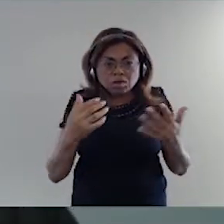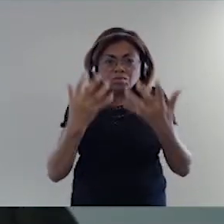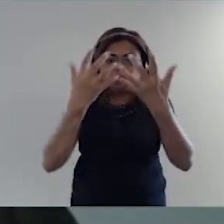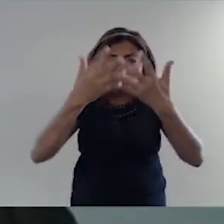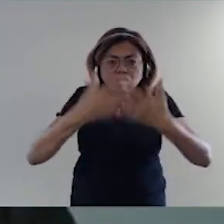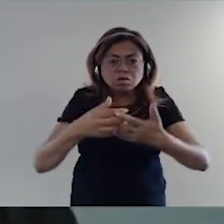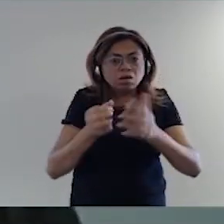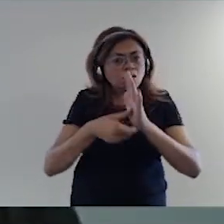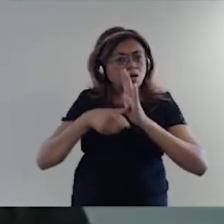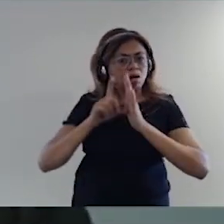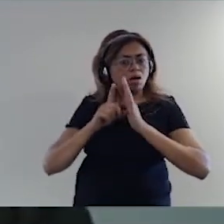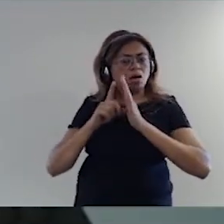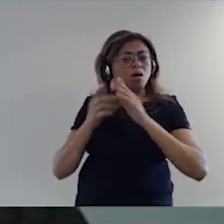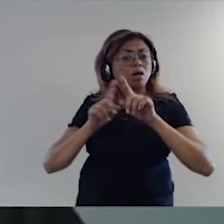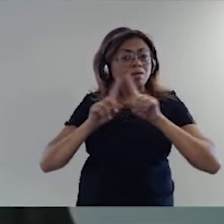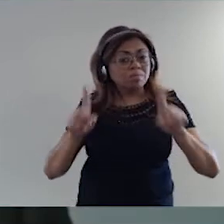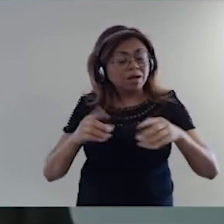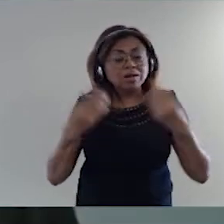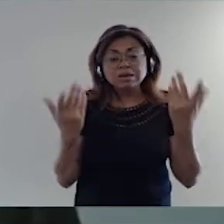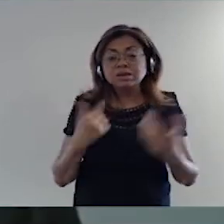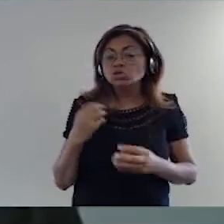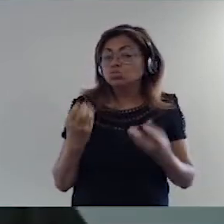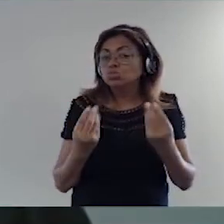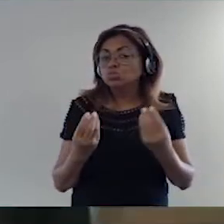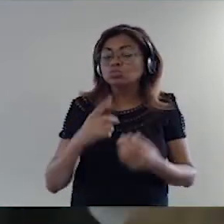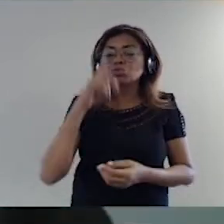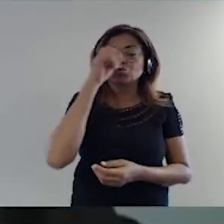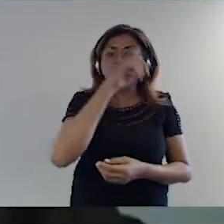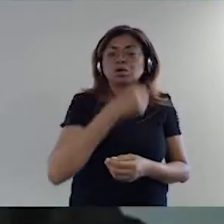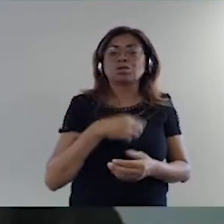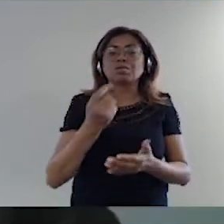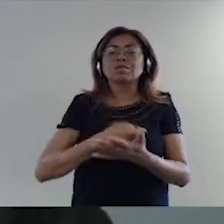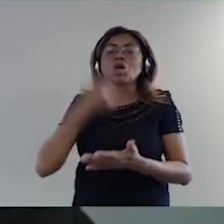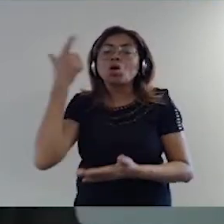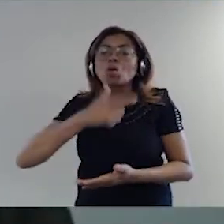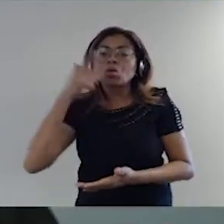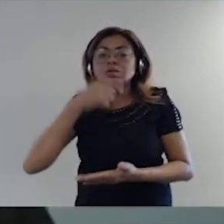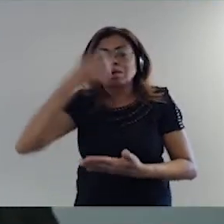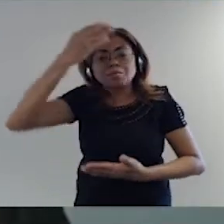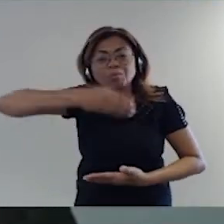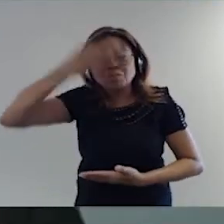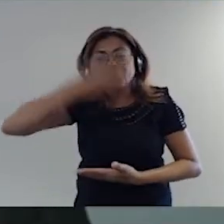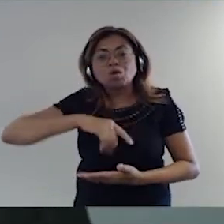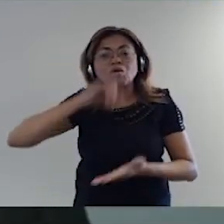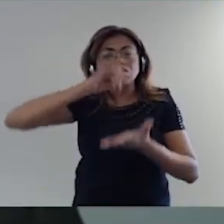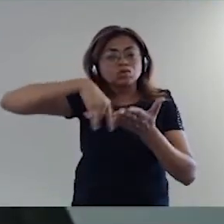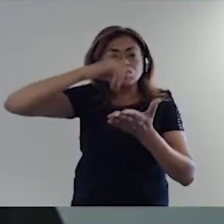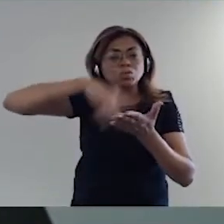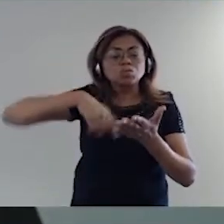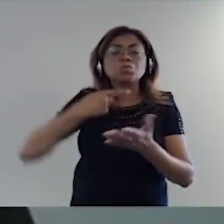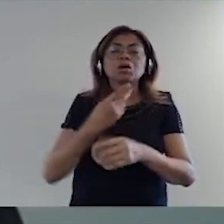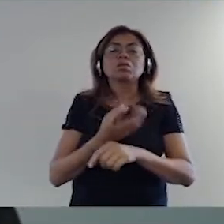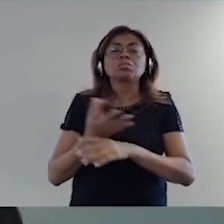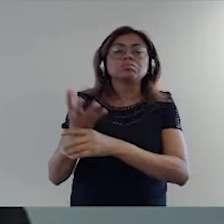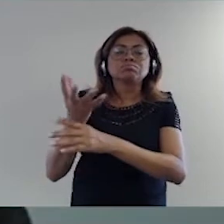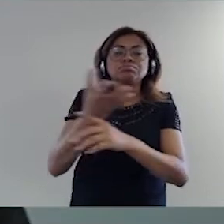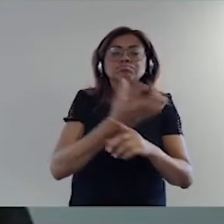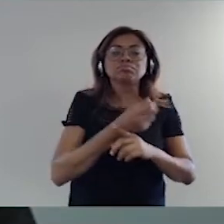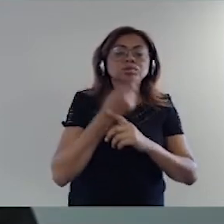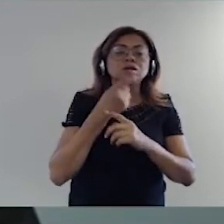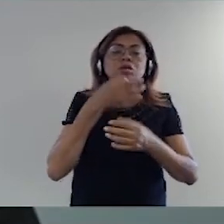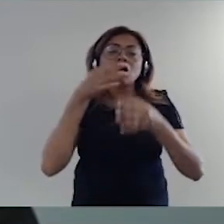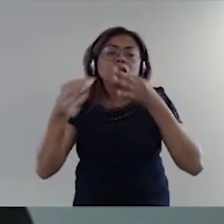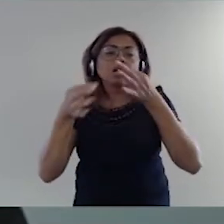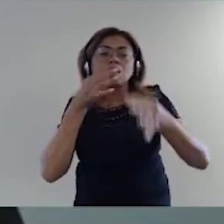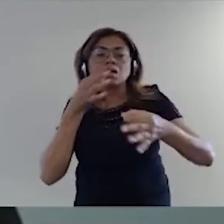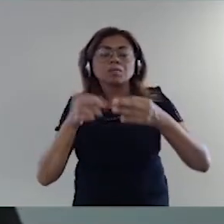como deveria, e todas as dificuldades de obtenção de provas, de obtenção de documentos, de coleta de depoimentos testemunhais,